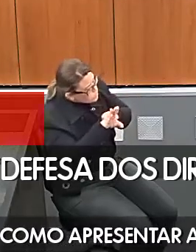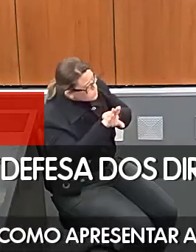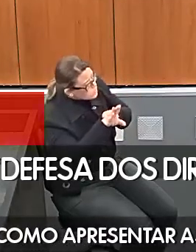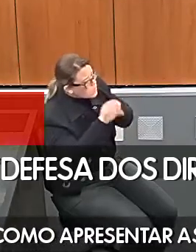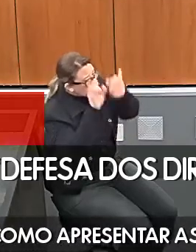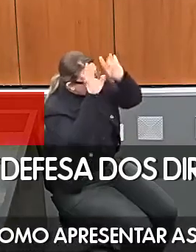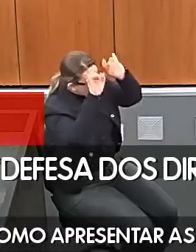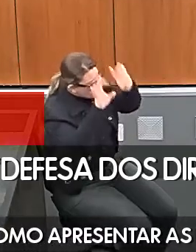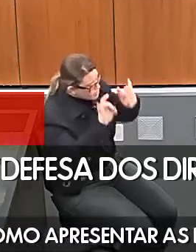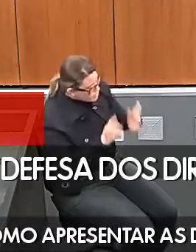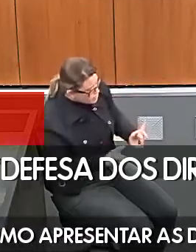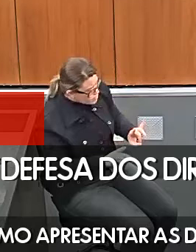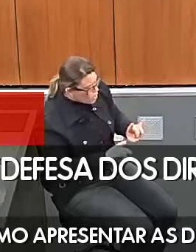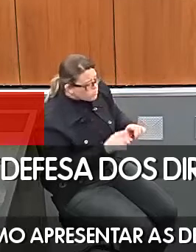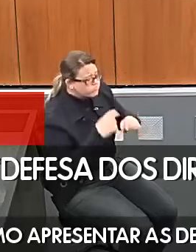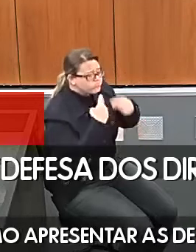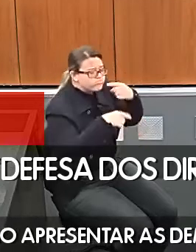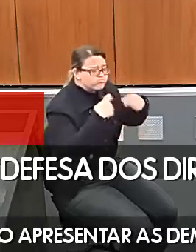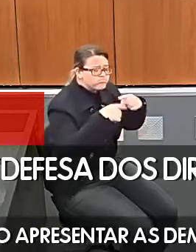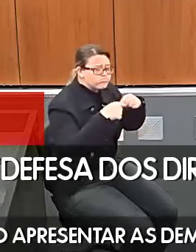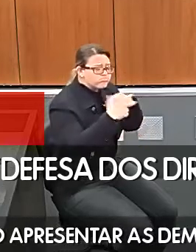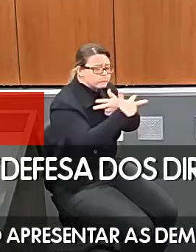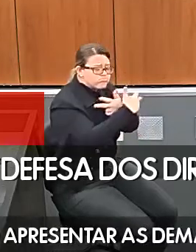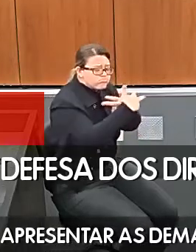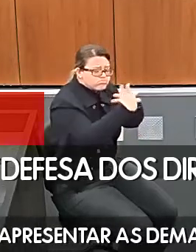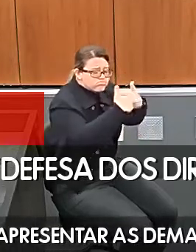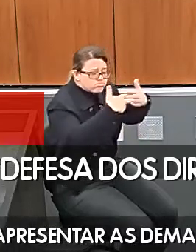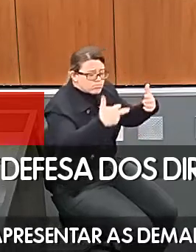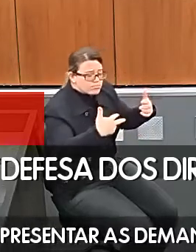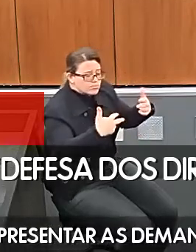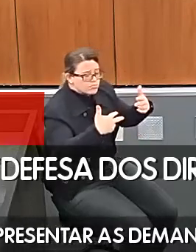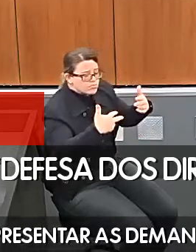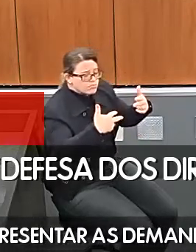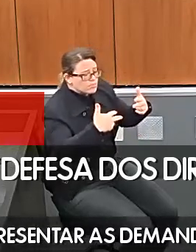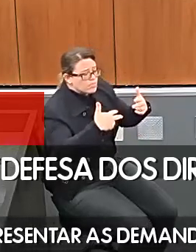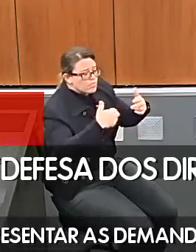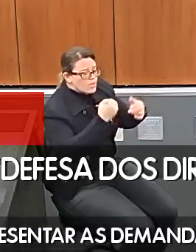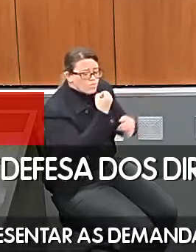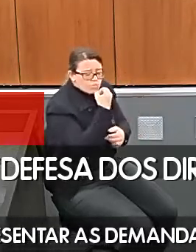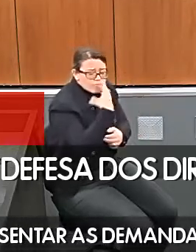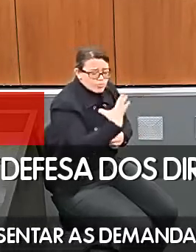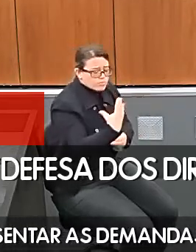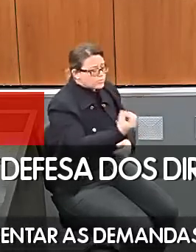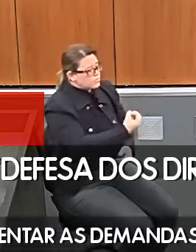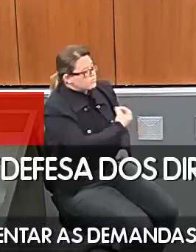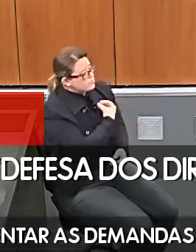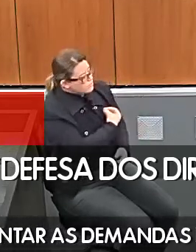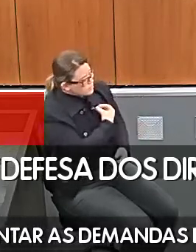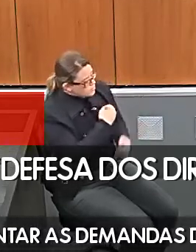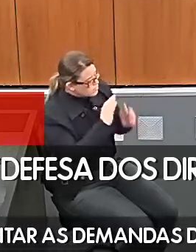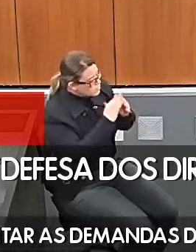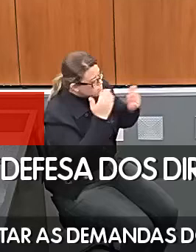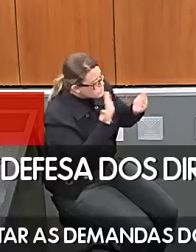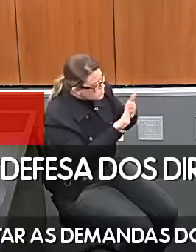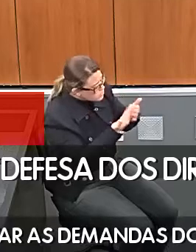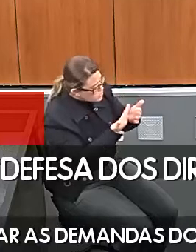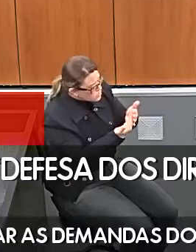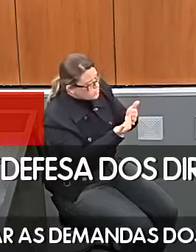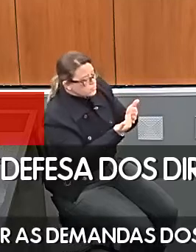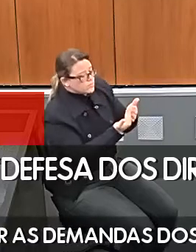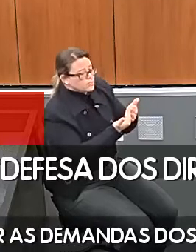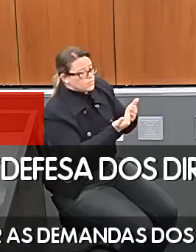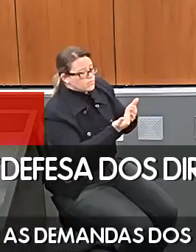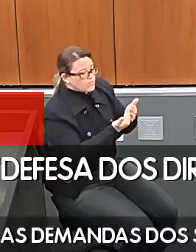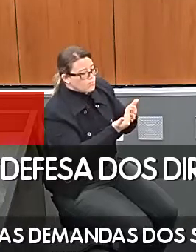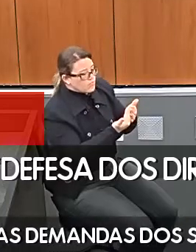diversas situações, e pôde possibilitar a eles uma condição de vida na escola muito boa. Ela